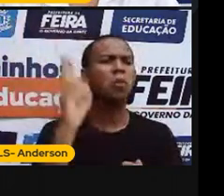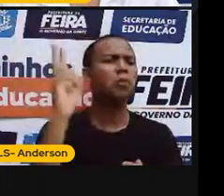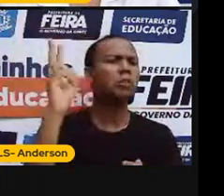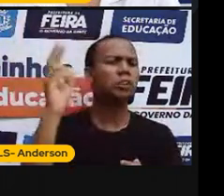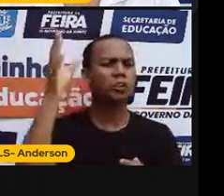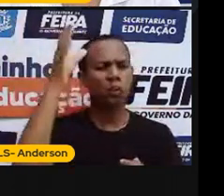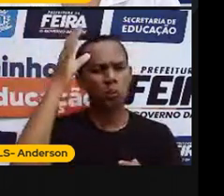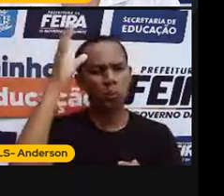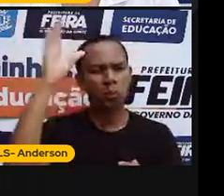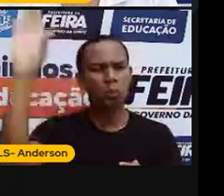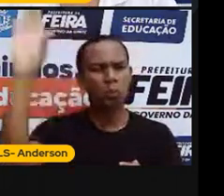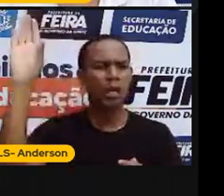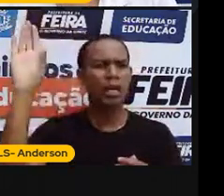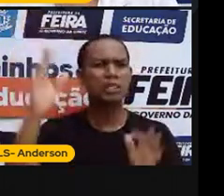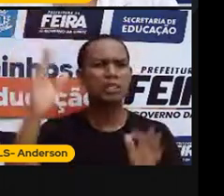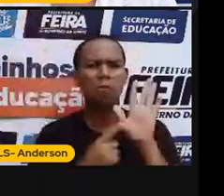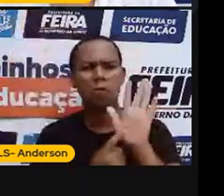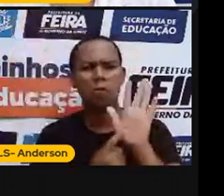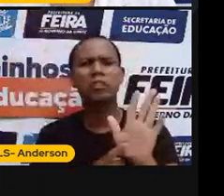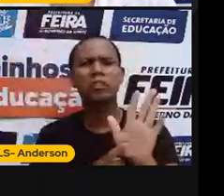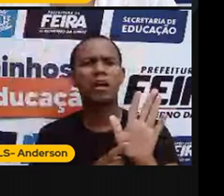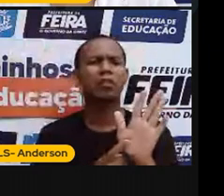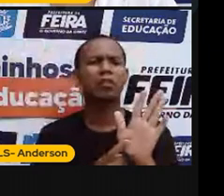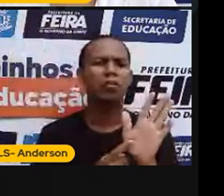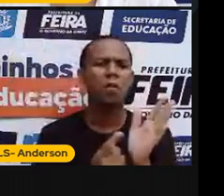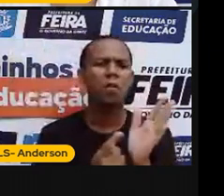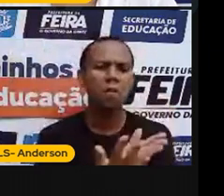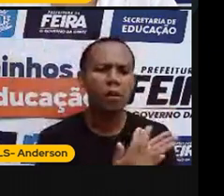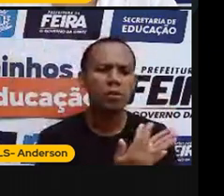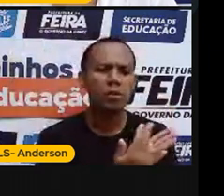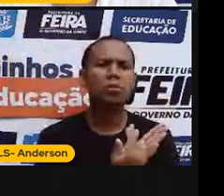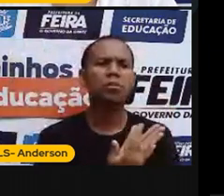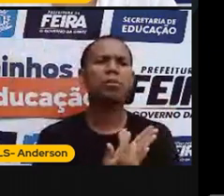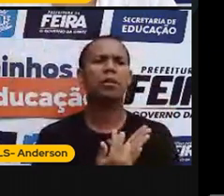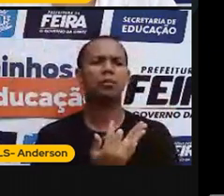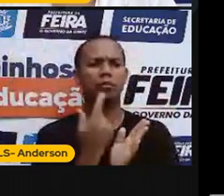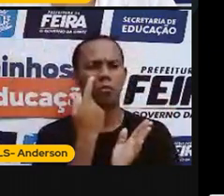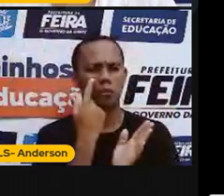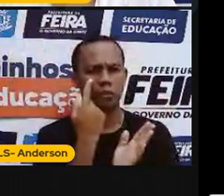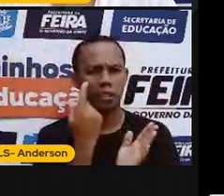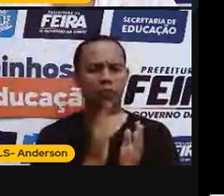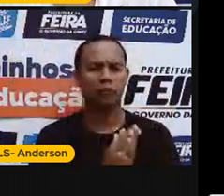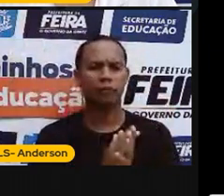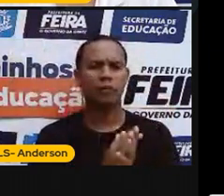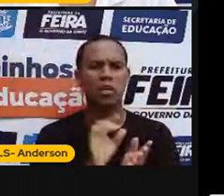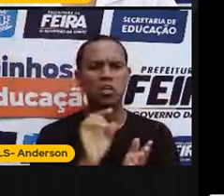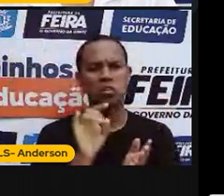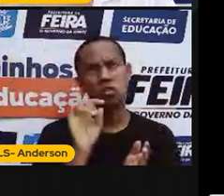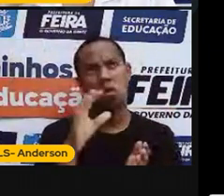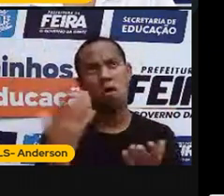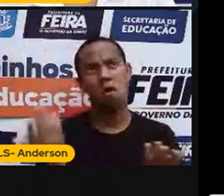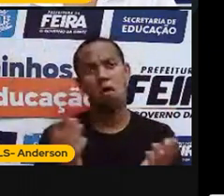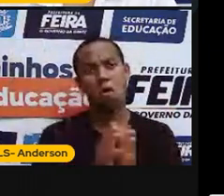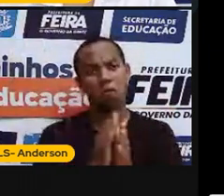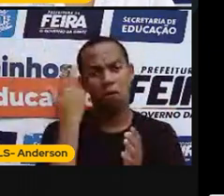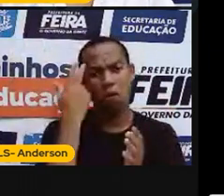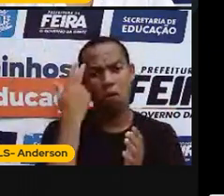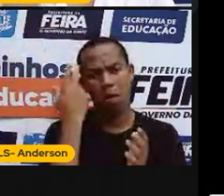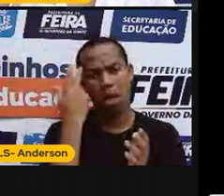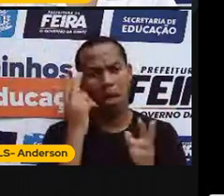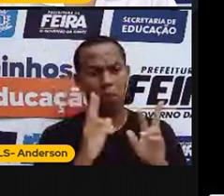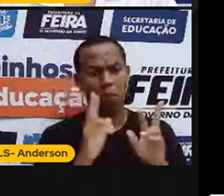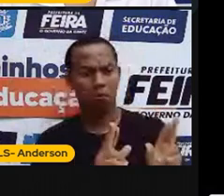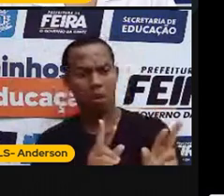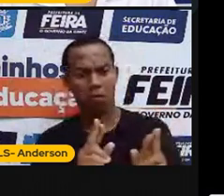são representados nessas pinturas, através dessas pinturas. Então, não é só, ah, é normal, é igual,